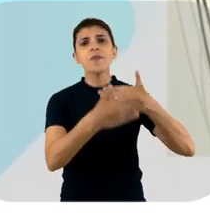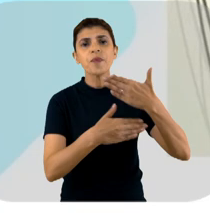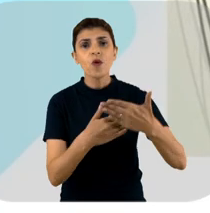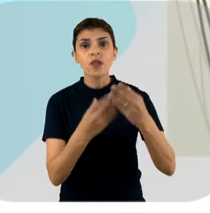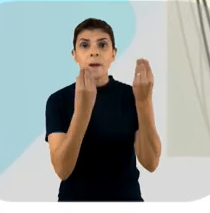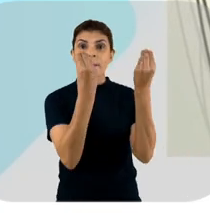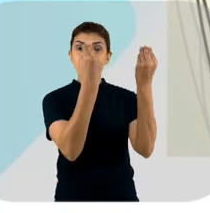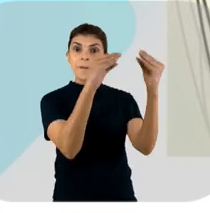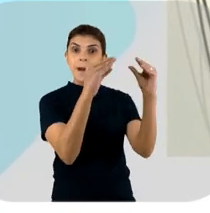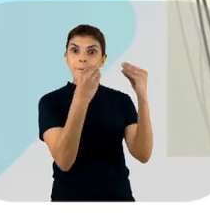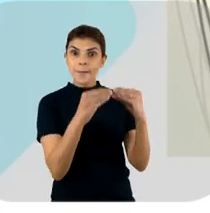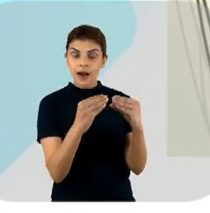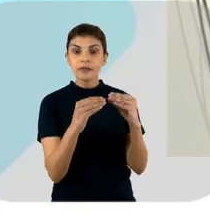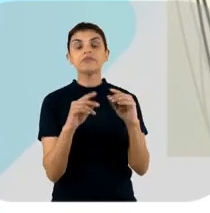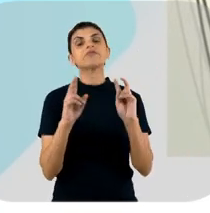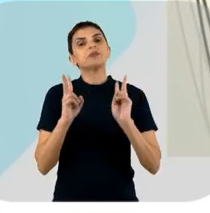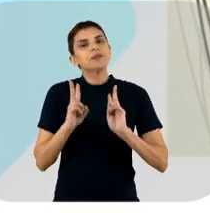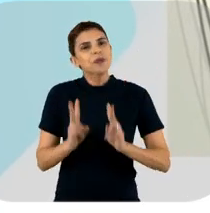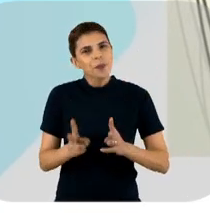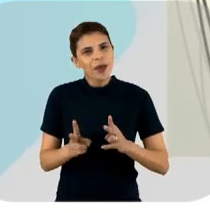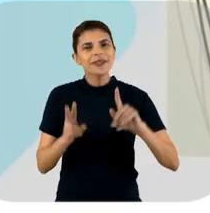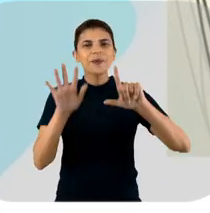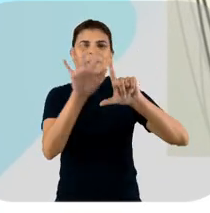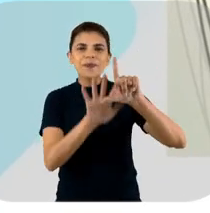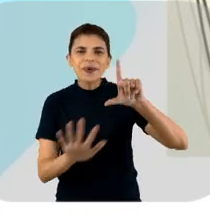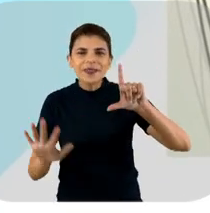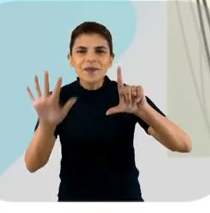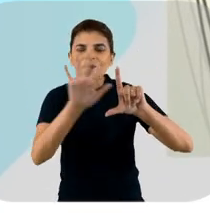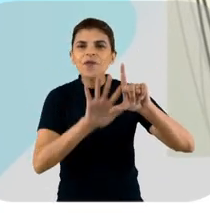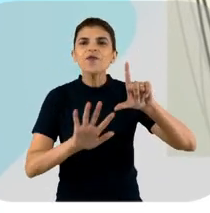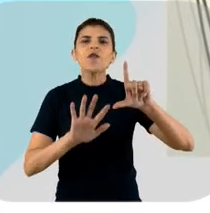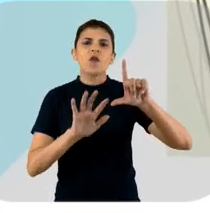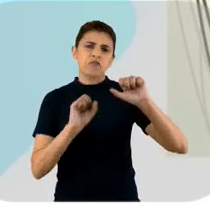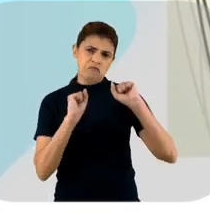depois colocados aí dentro